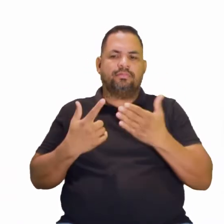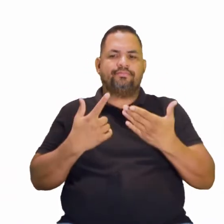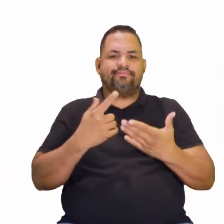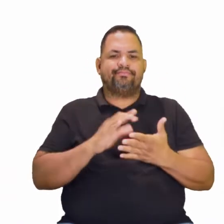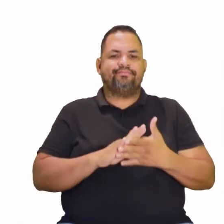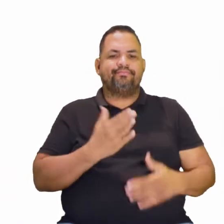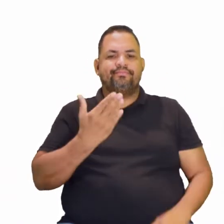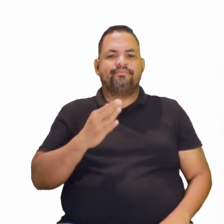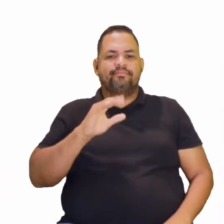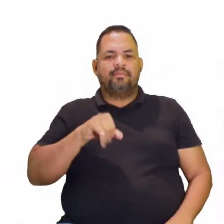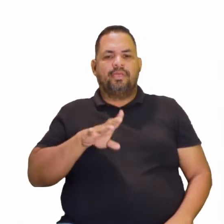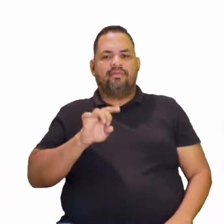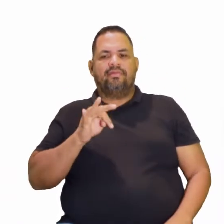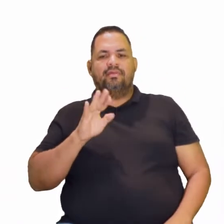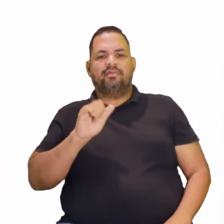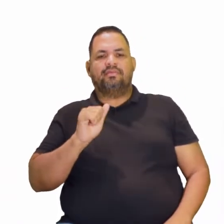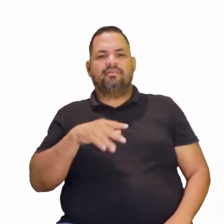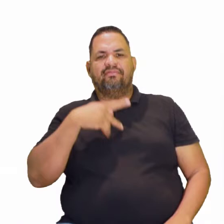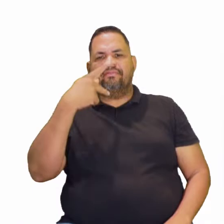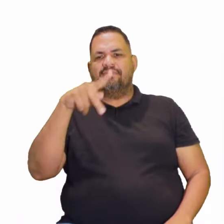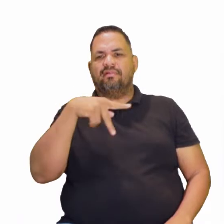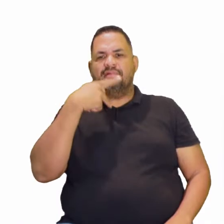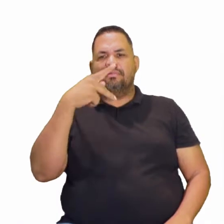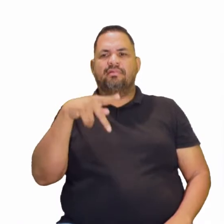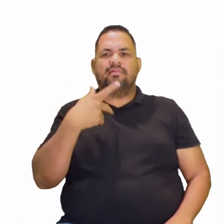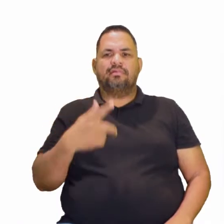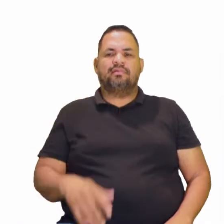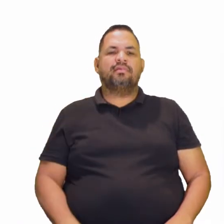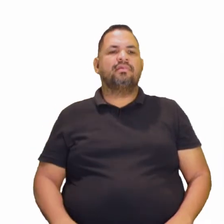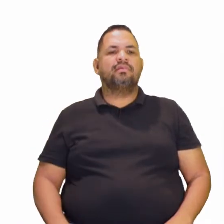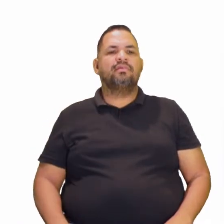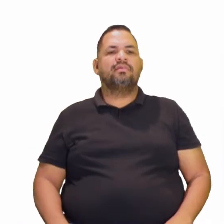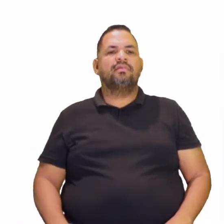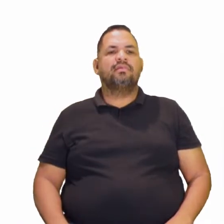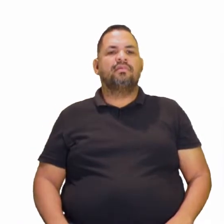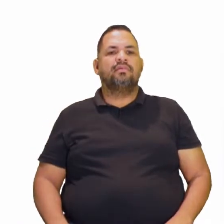Anitta Malfatti, ele dispara, ele fala assim